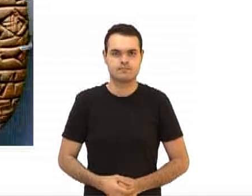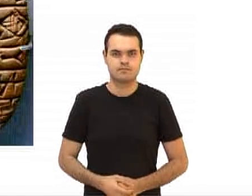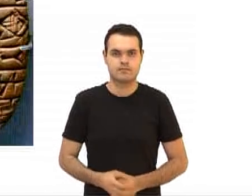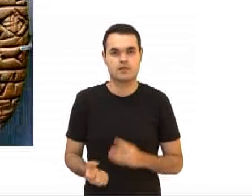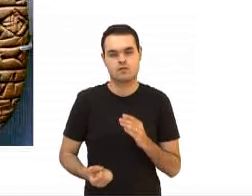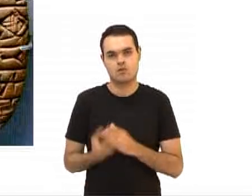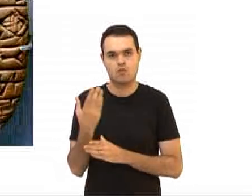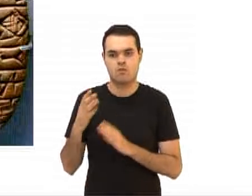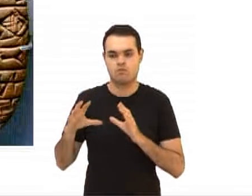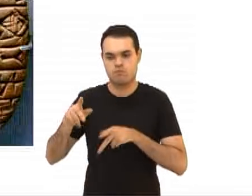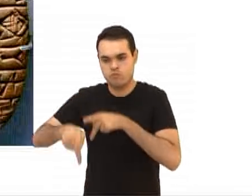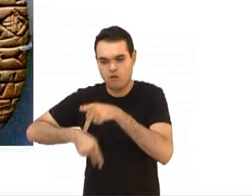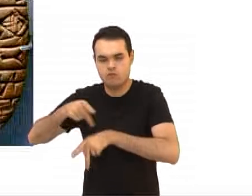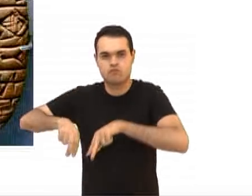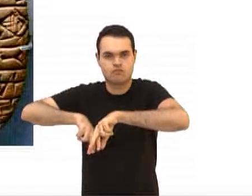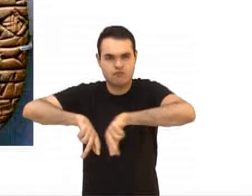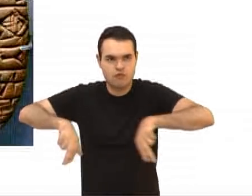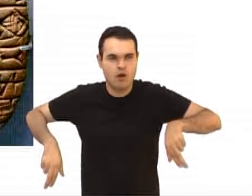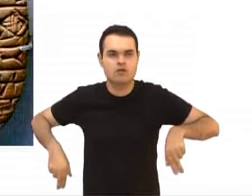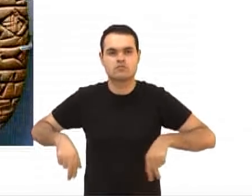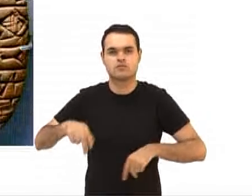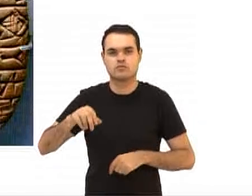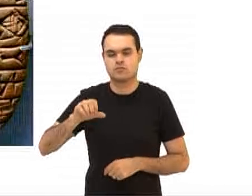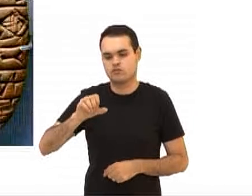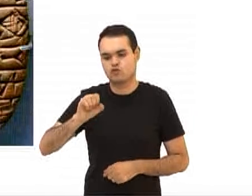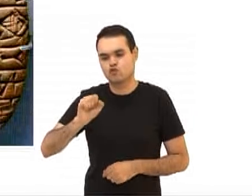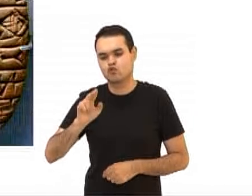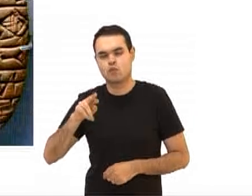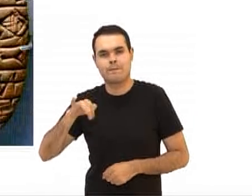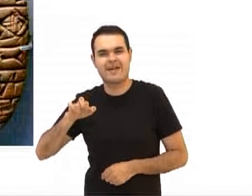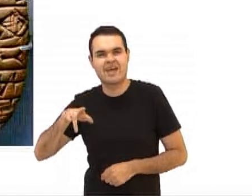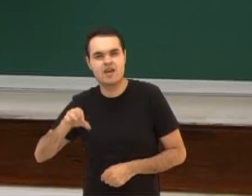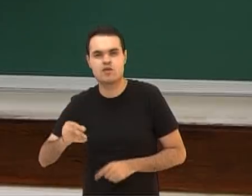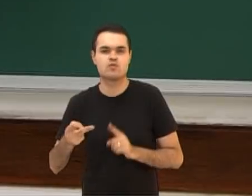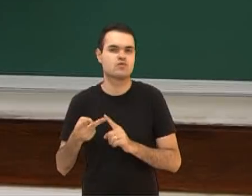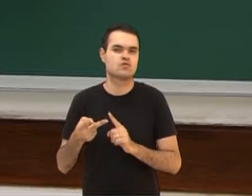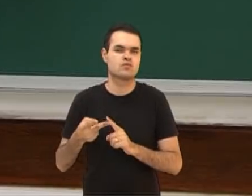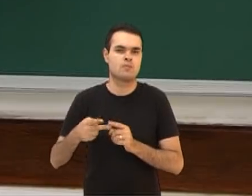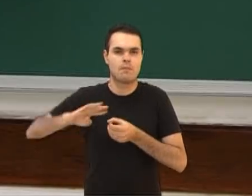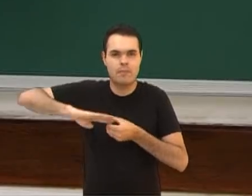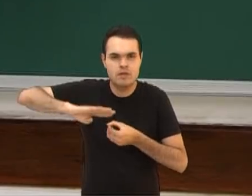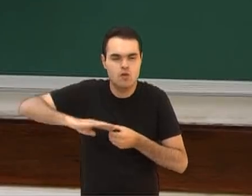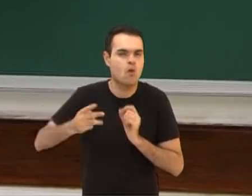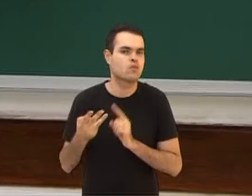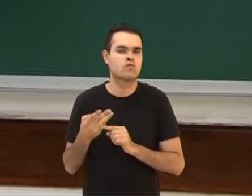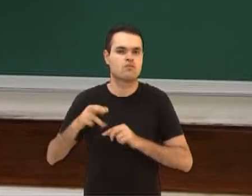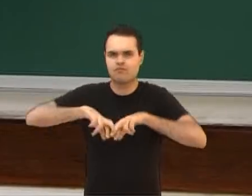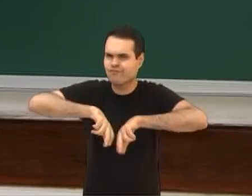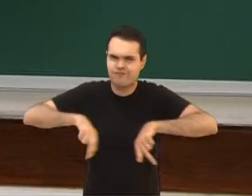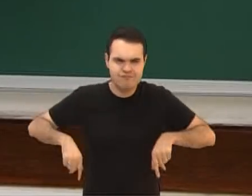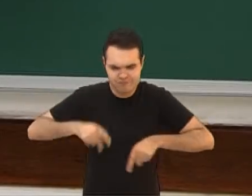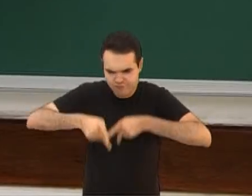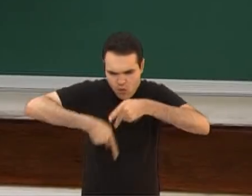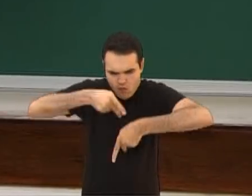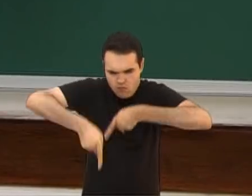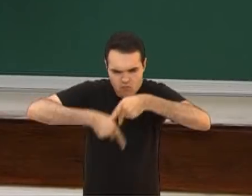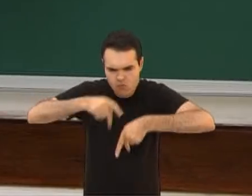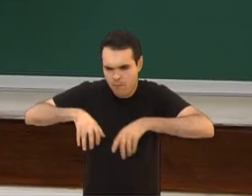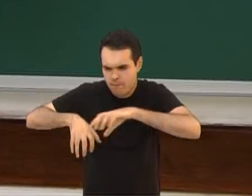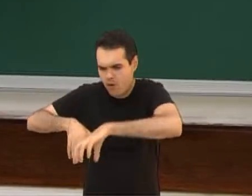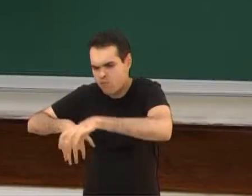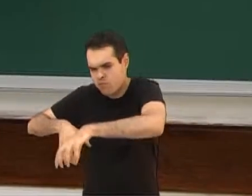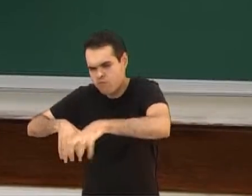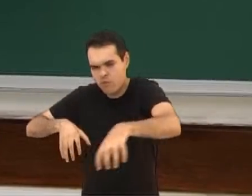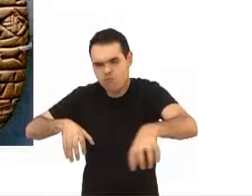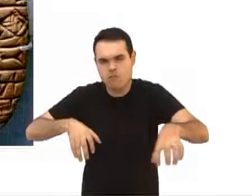os sumérios, os assírios, os babilônios, né? Que os babilônios teve vários povos dentro dos babilônios e os amoritas eram